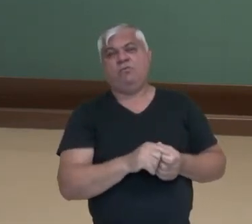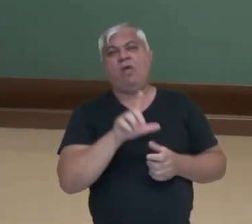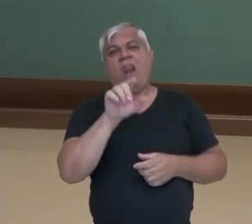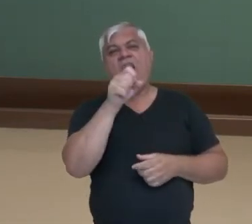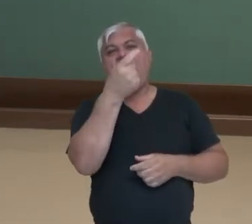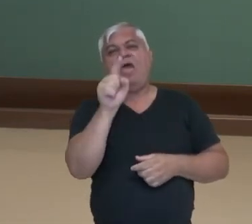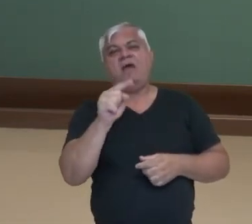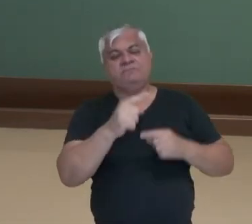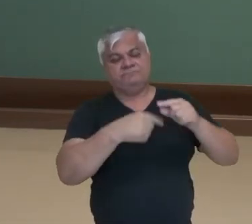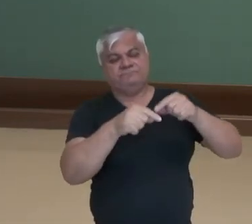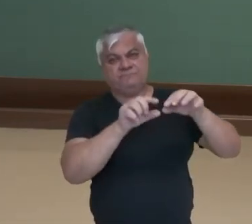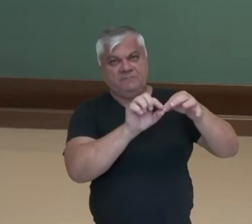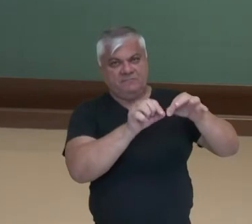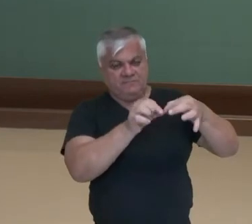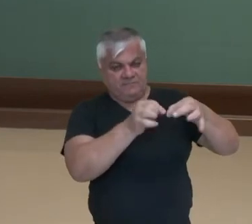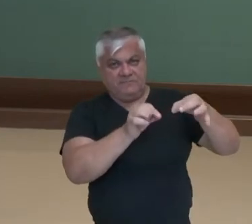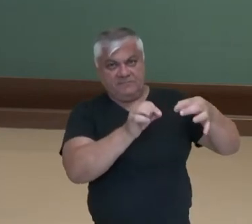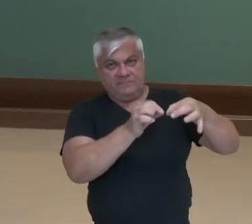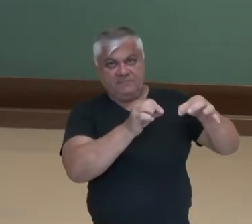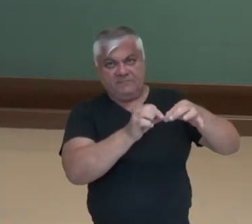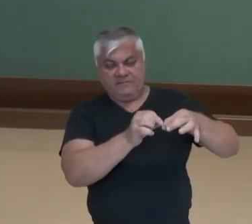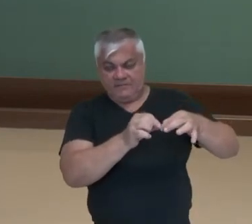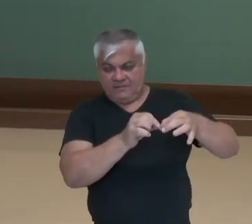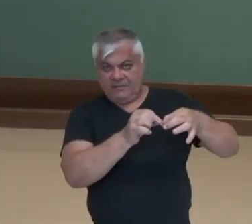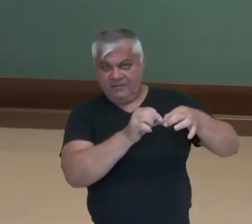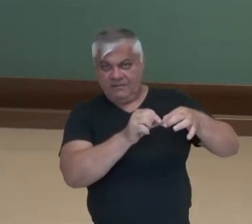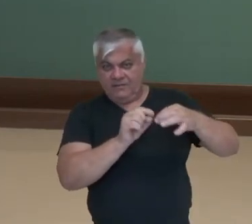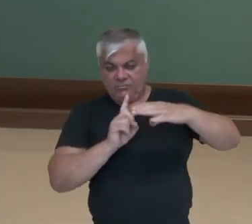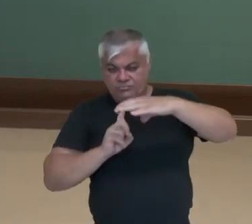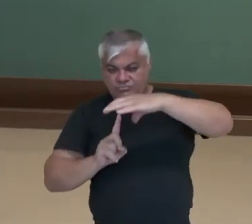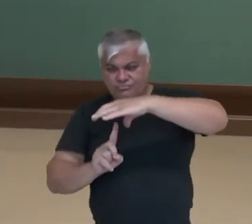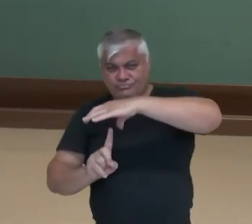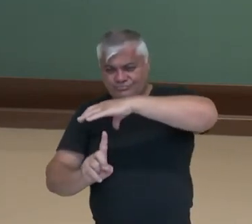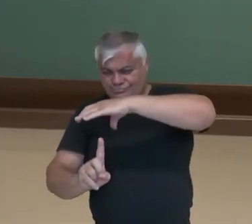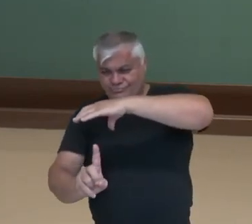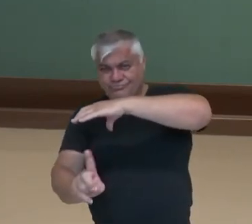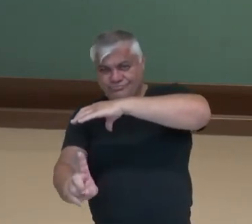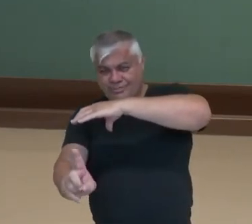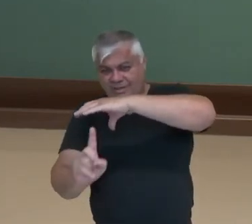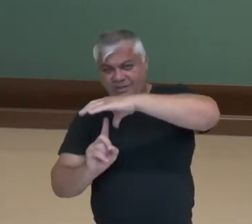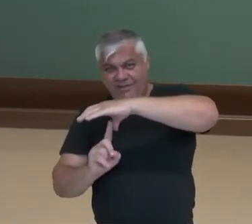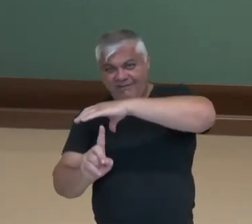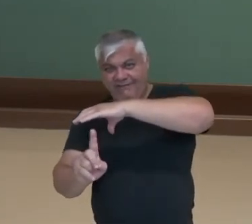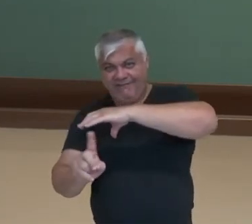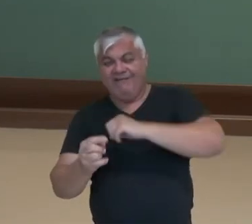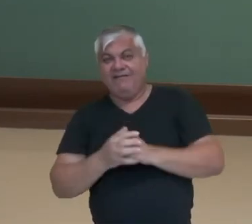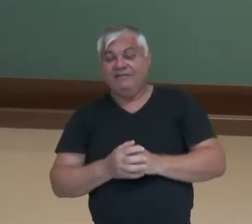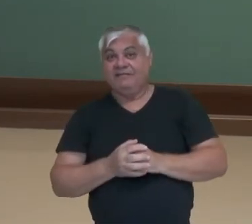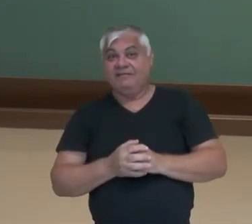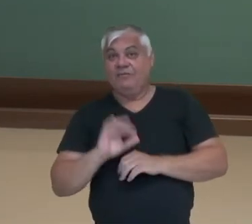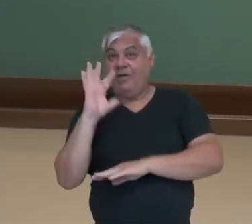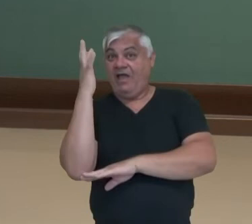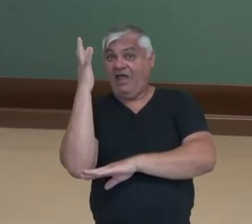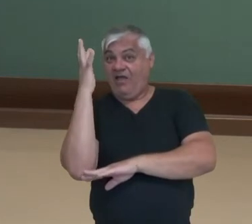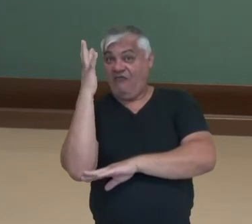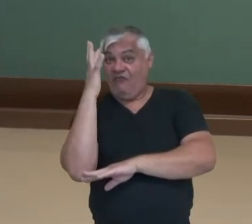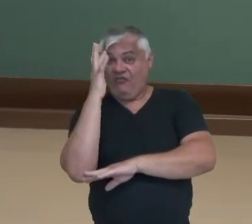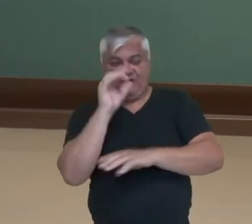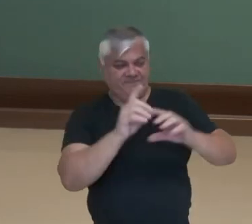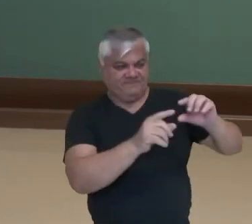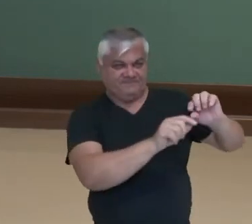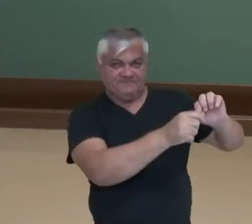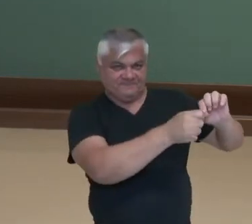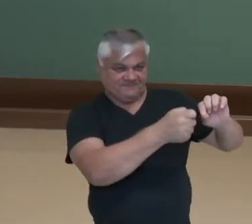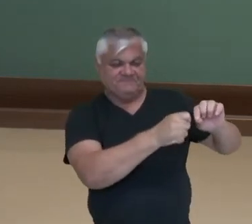também, na ponta ali da entrada do labirinto, numa oliveira de Atena, é uma árvore